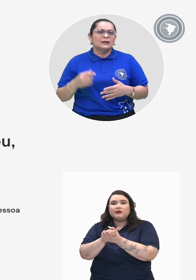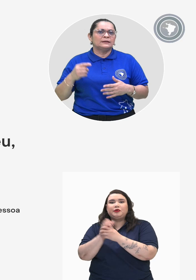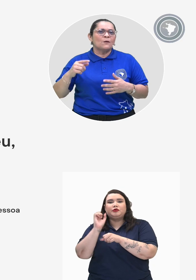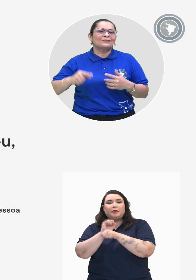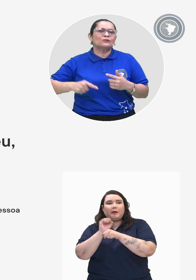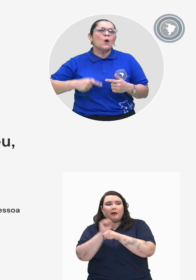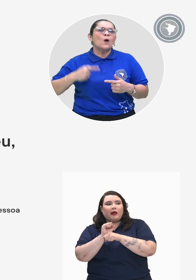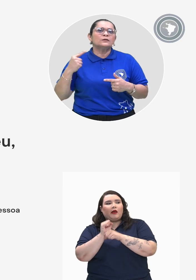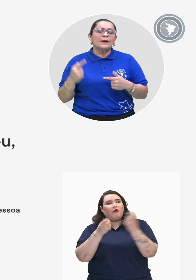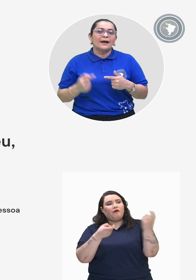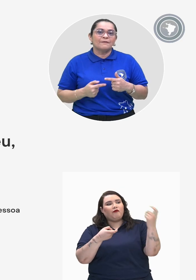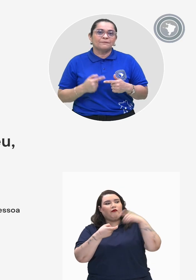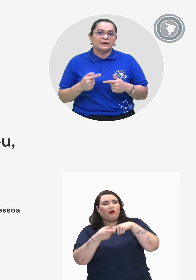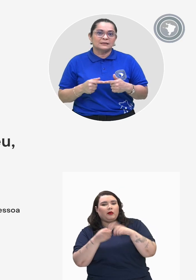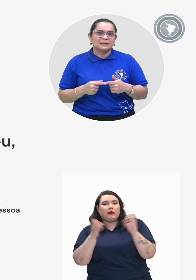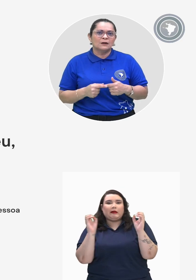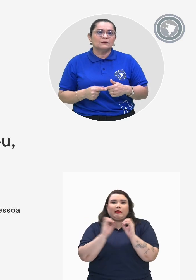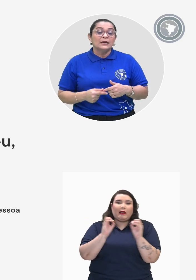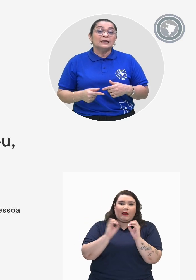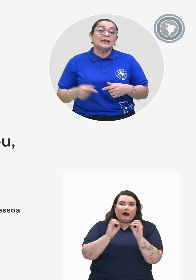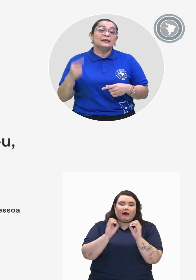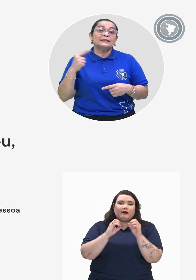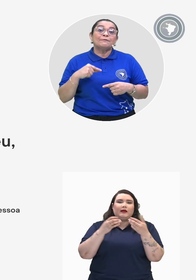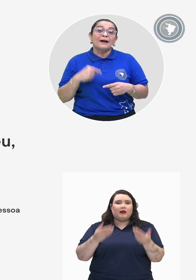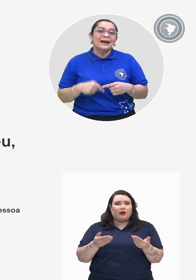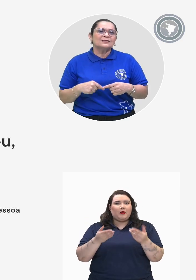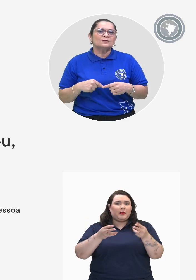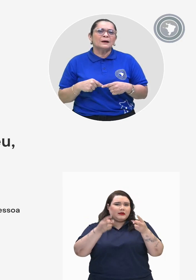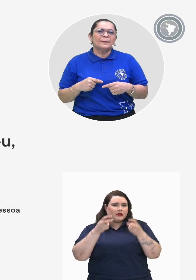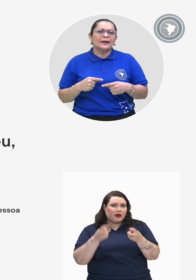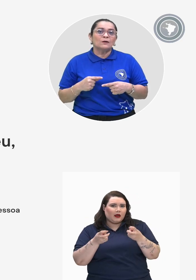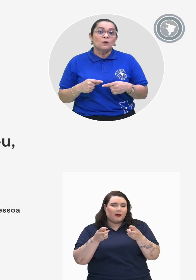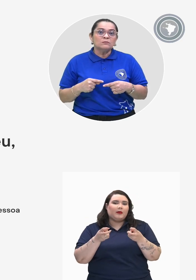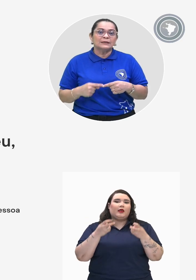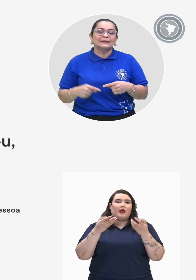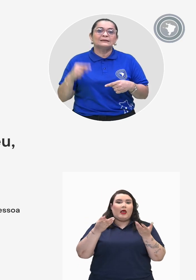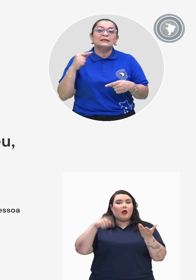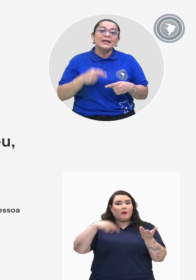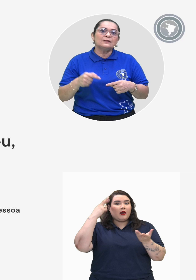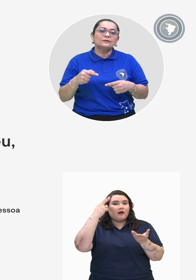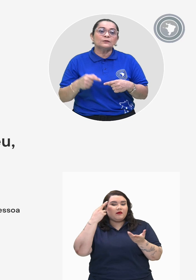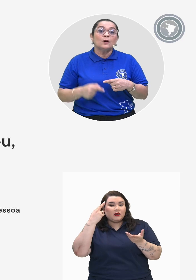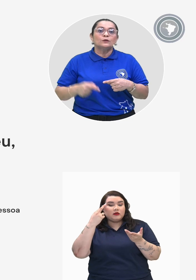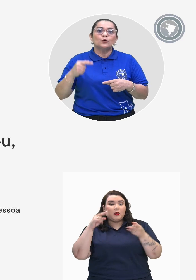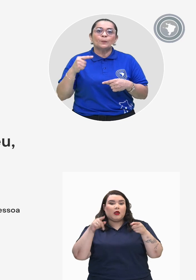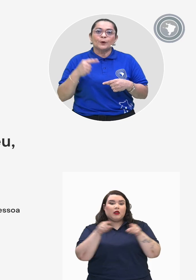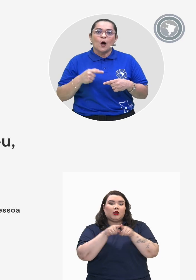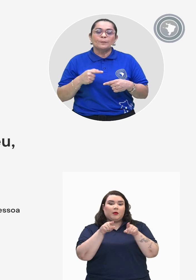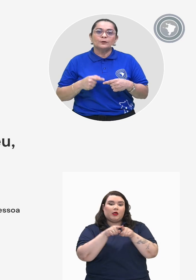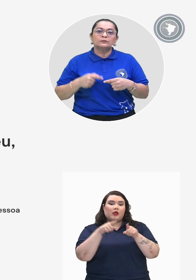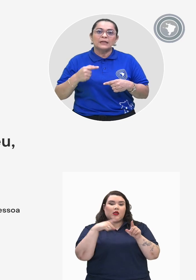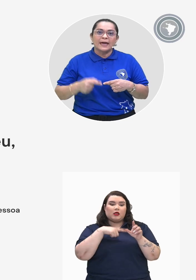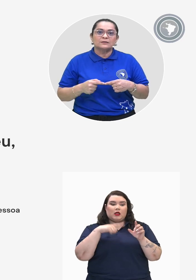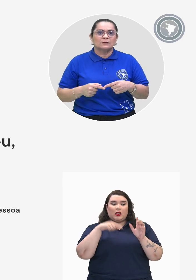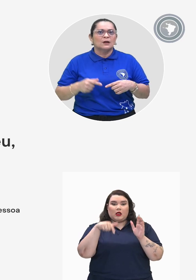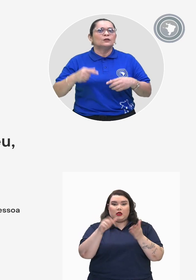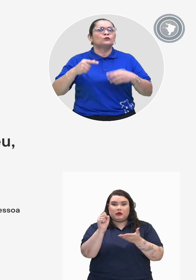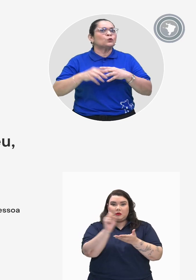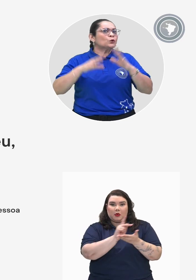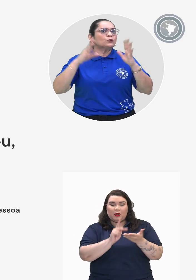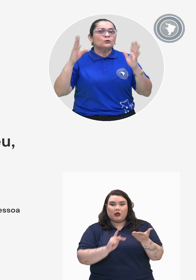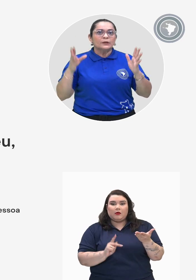casar. Então, há toda uma reflexão e ele ainda faz uma pergunta dentro do próprio